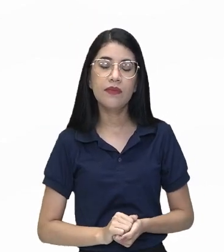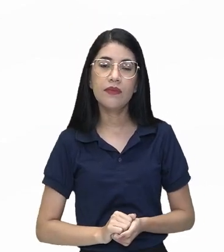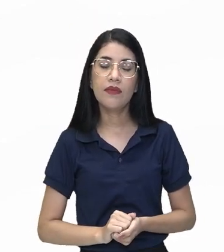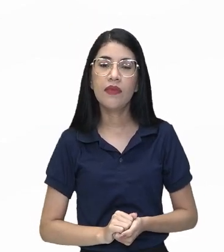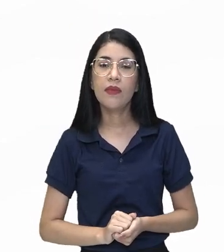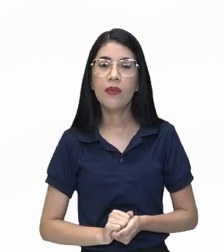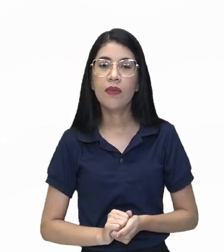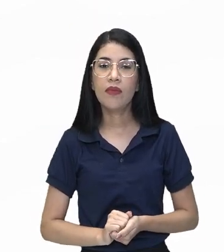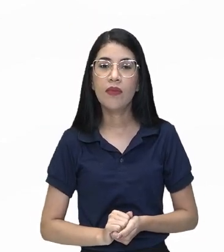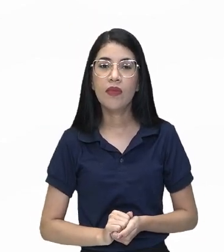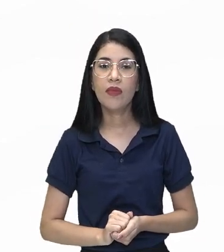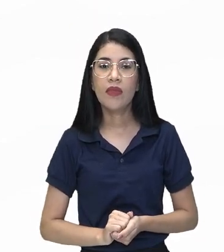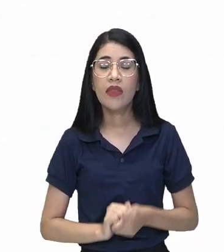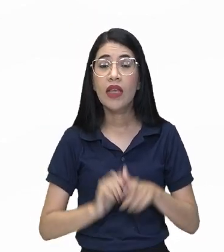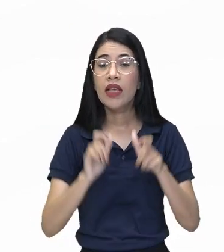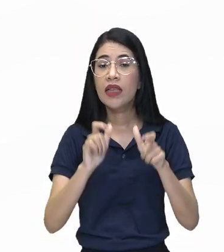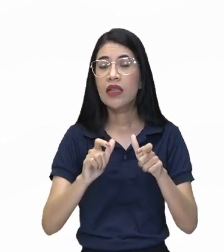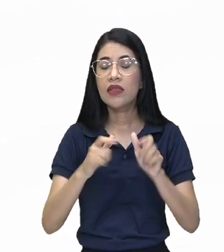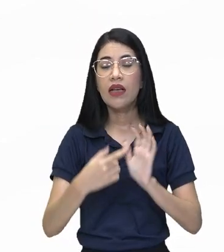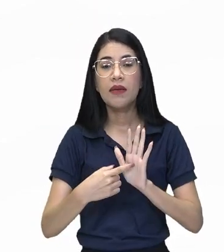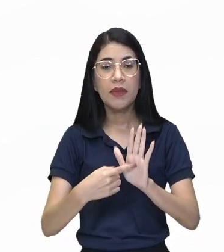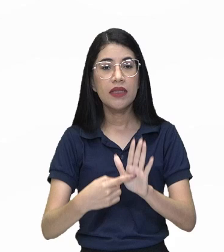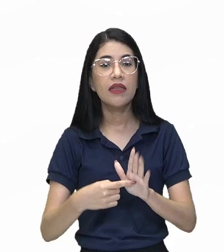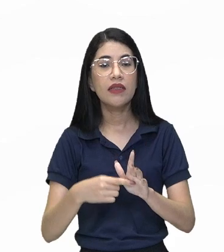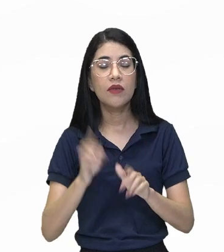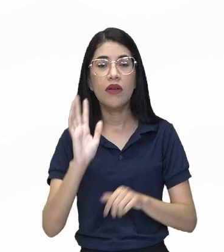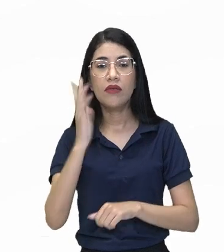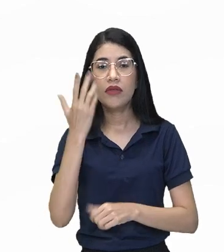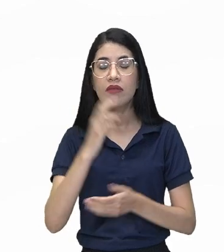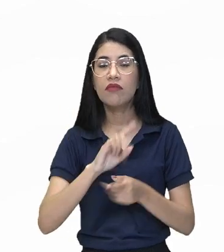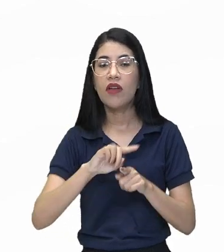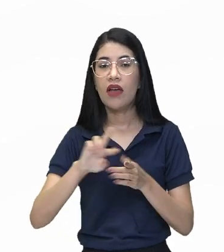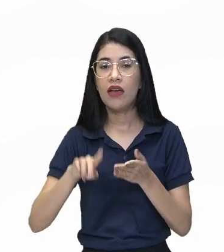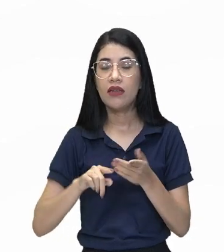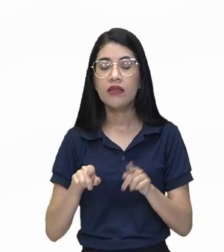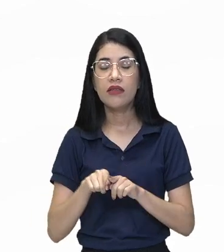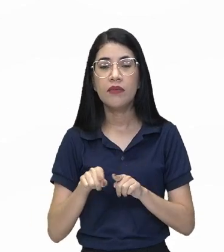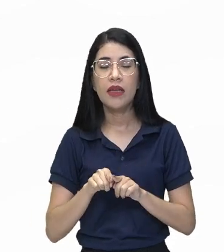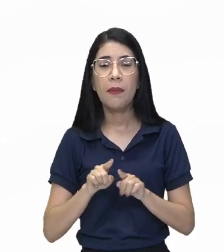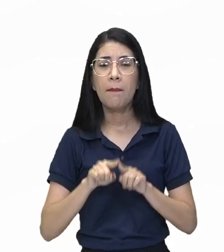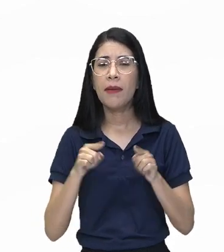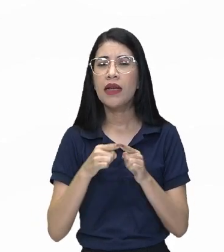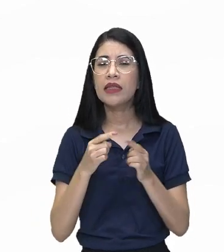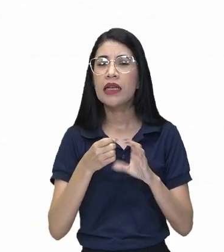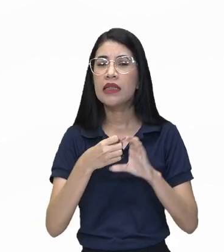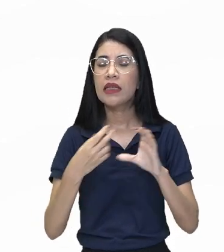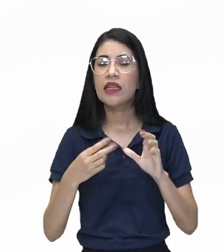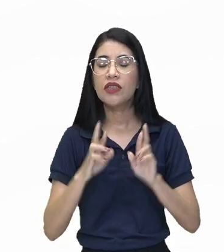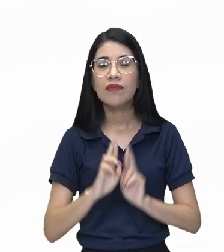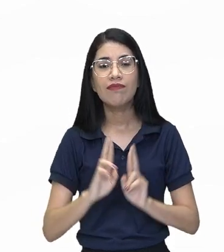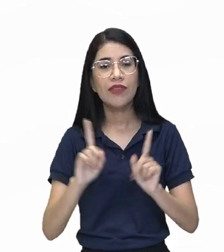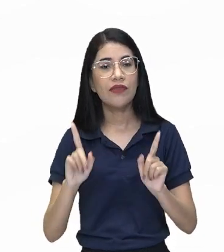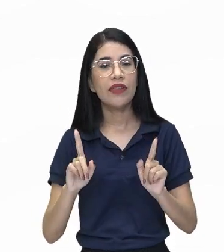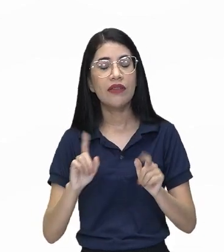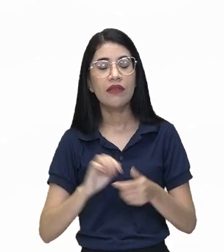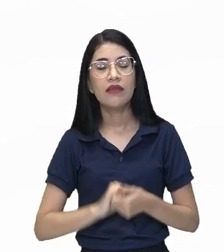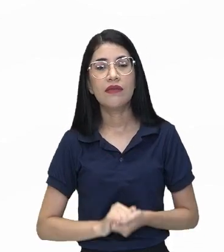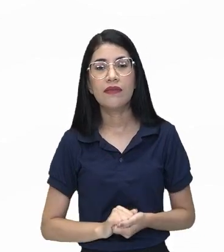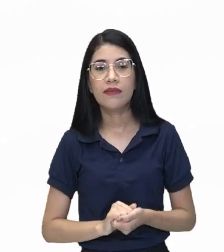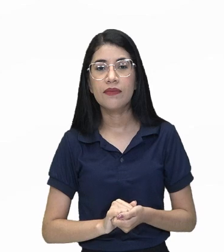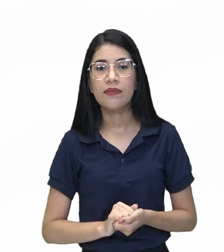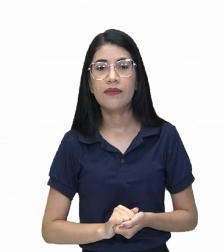aonde ele vai fazer essas apresentações, mas ele já vai trazer outras características diferentes